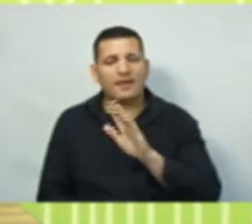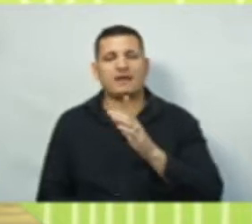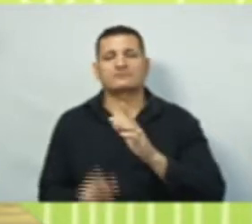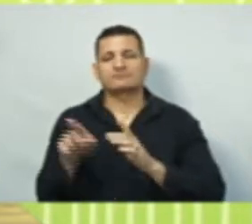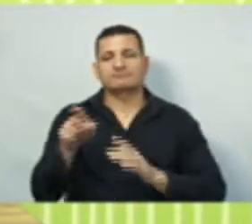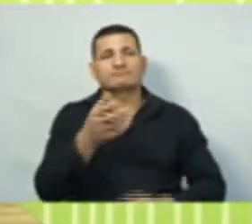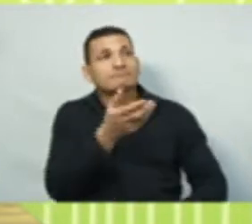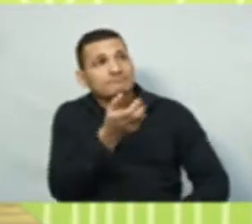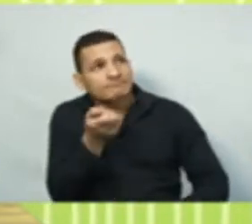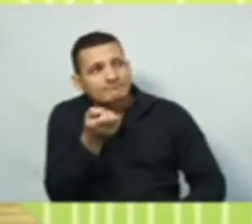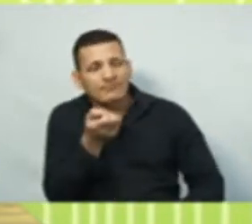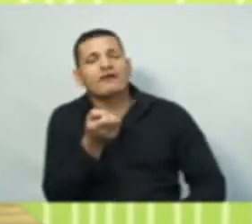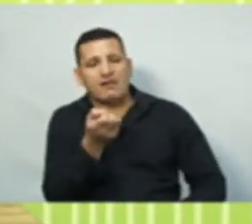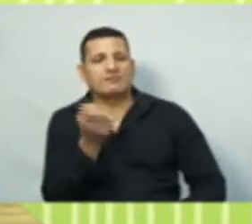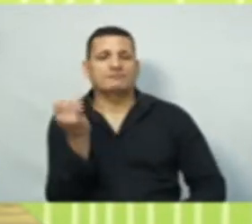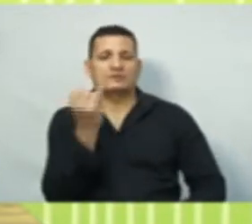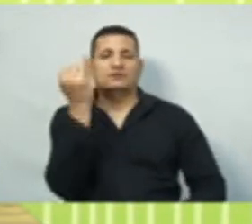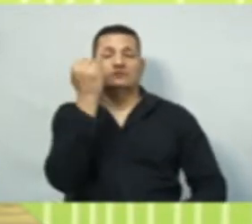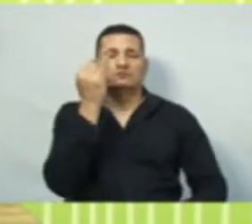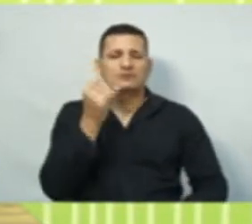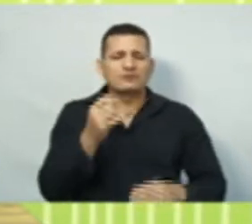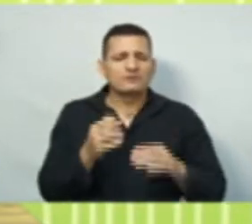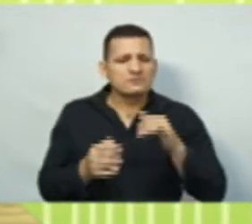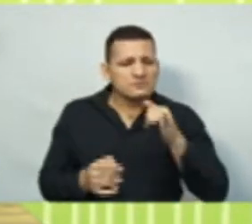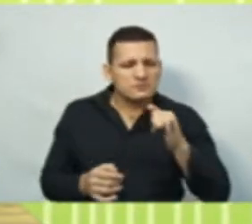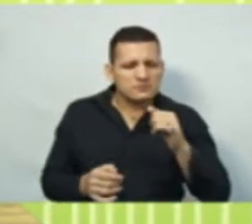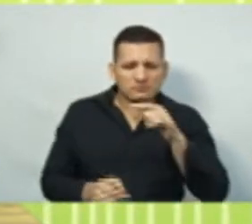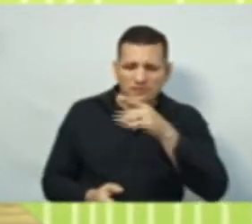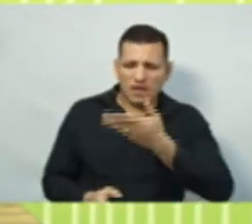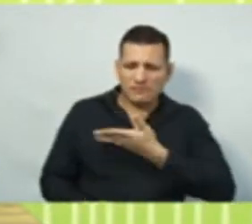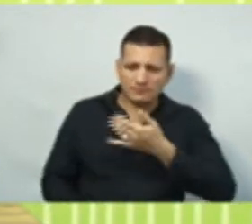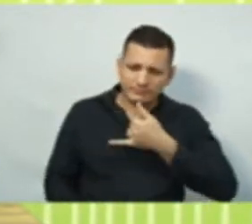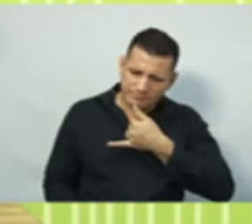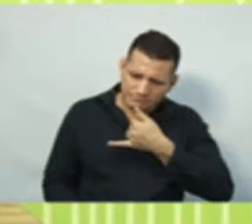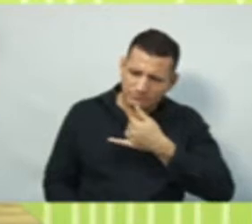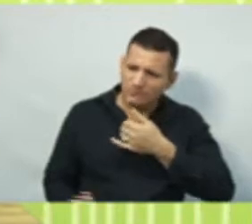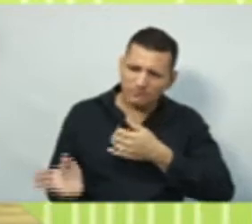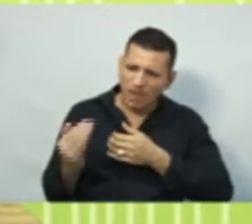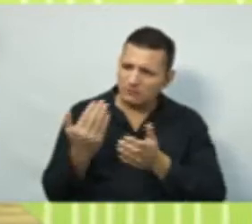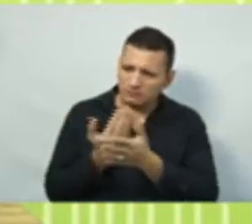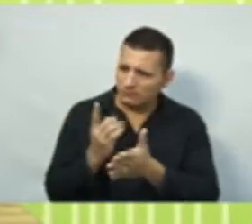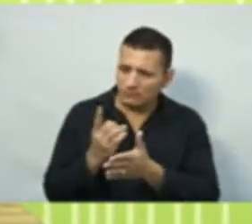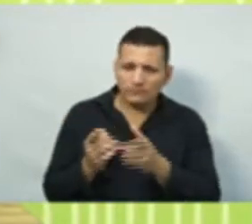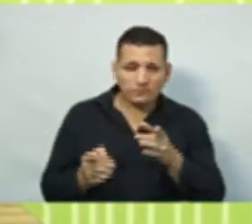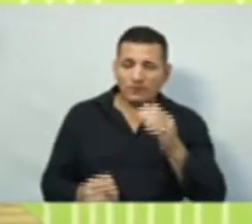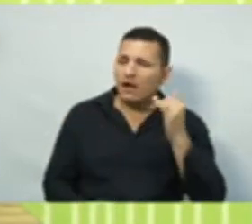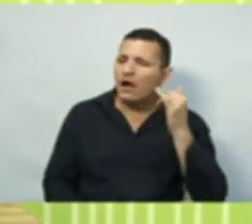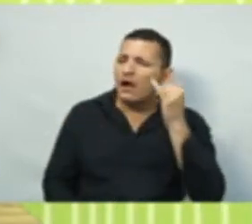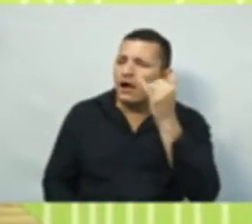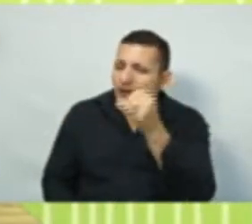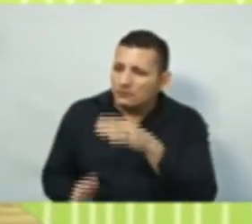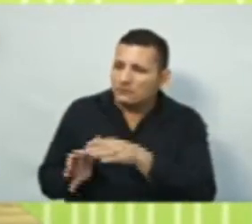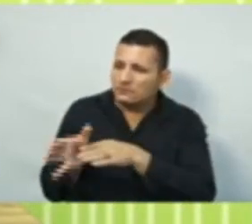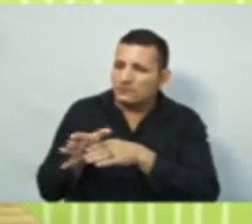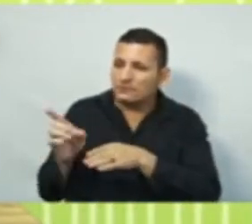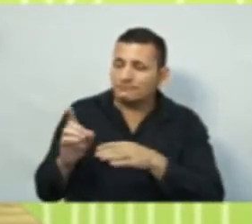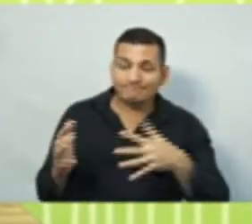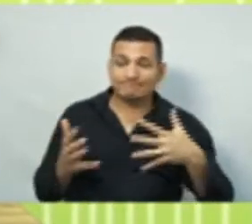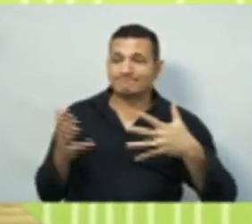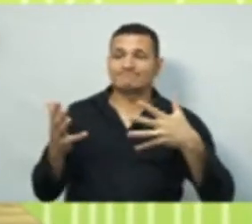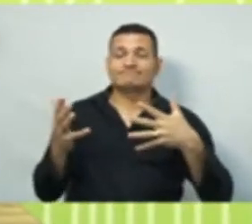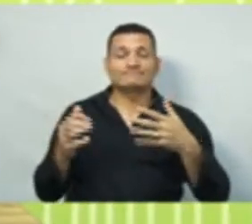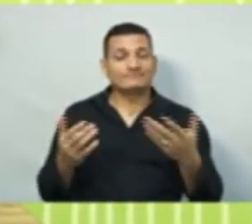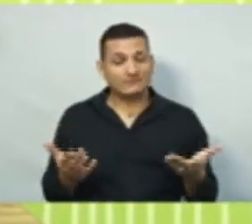Uma frase que você diz a um colega que está desanimado para ir para a escola, igual a que nós levantamos aqui hoje e nos dirigimos ao